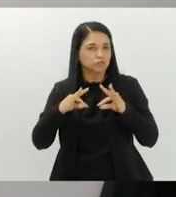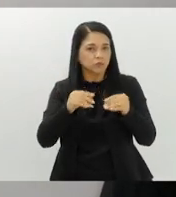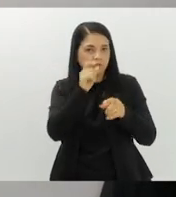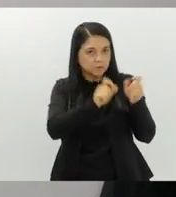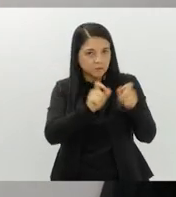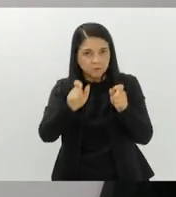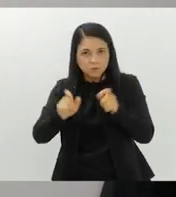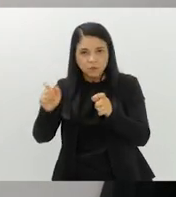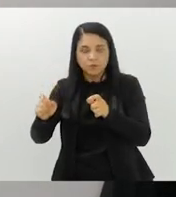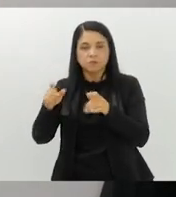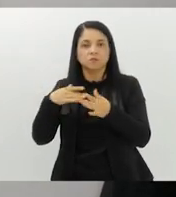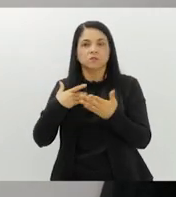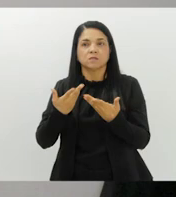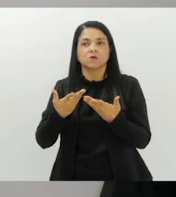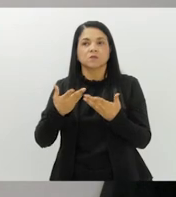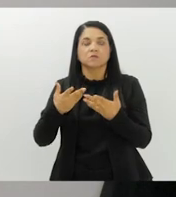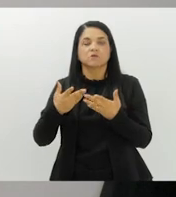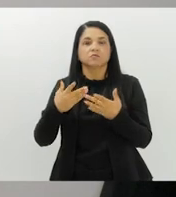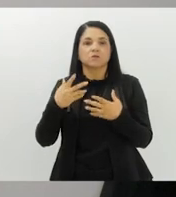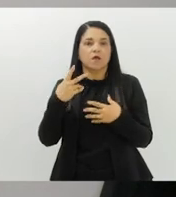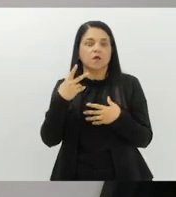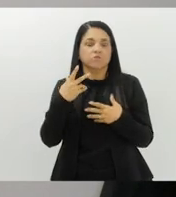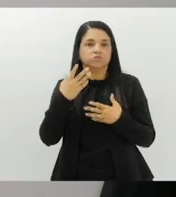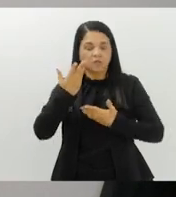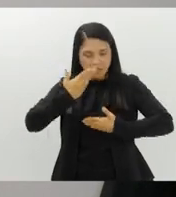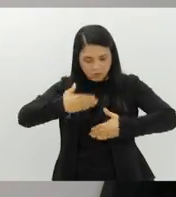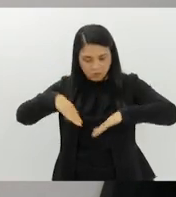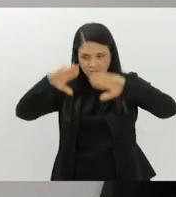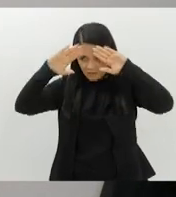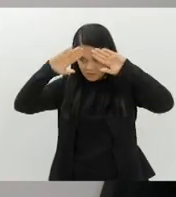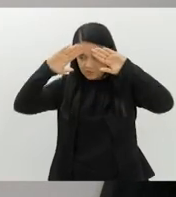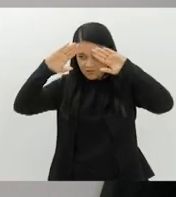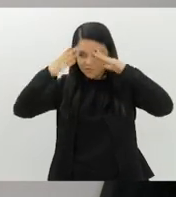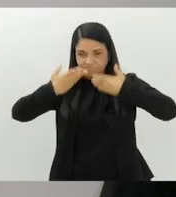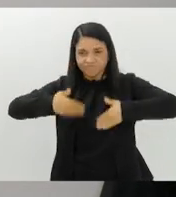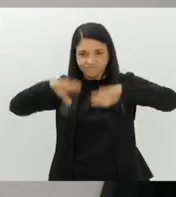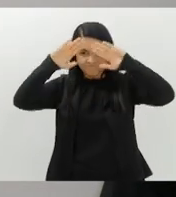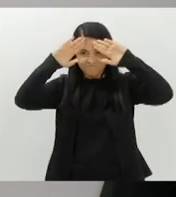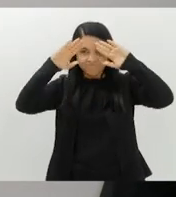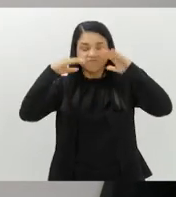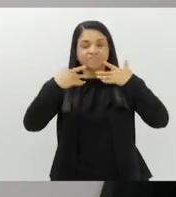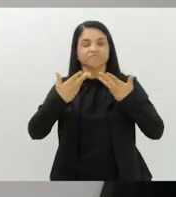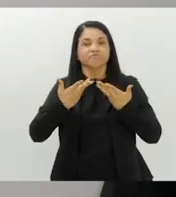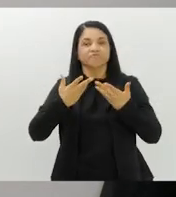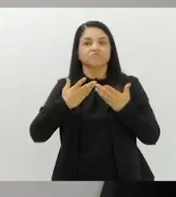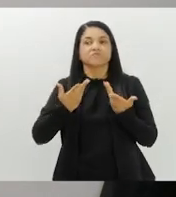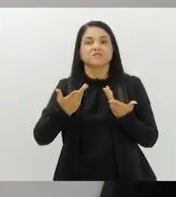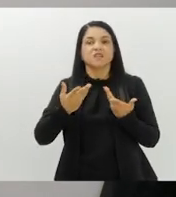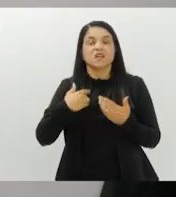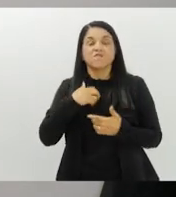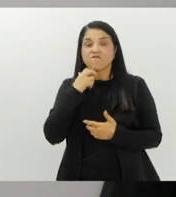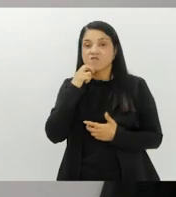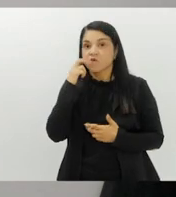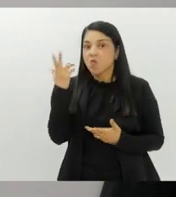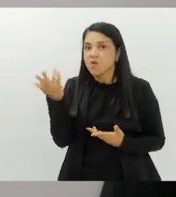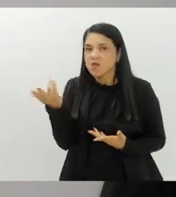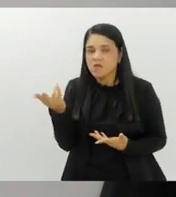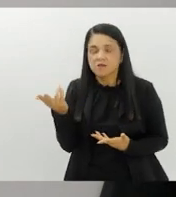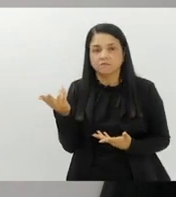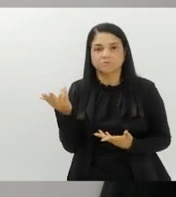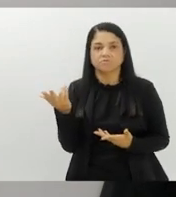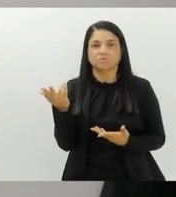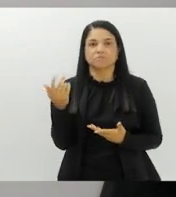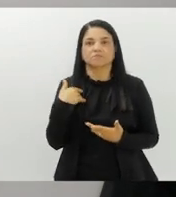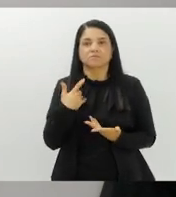fazer lá, né, o ato da desincorporação das suas entidades, enfim. Para além de tudo, é uma vergonha, né? Mas também queria dar